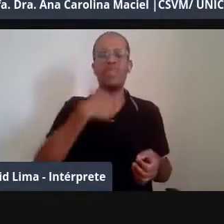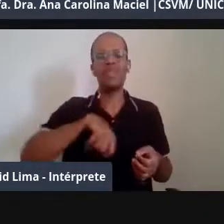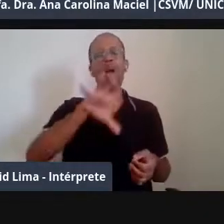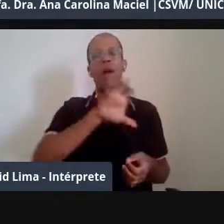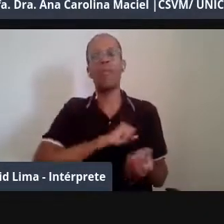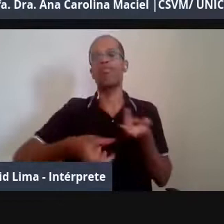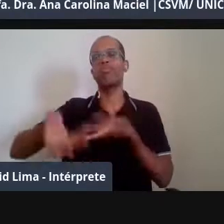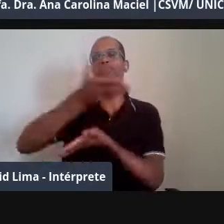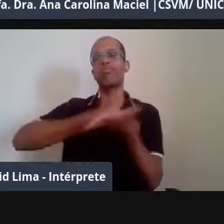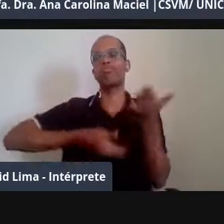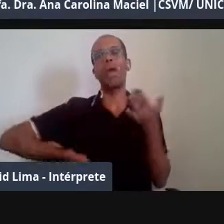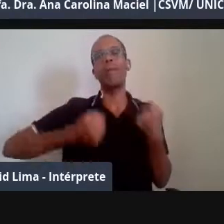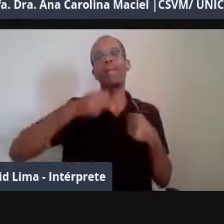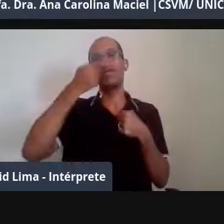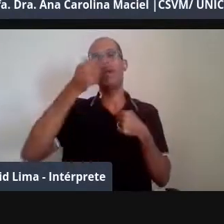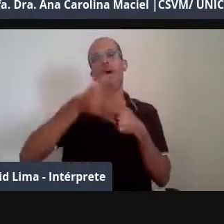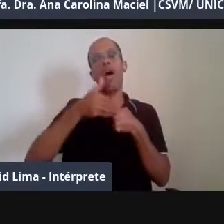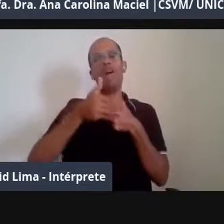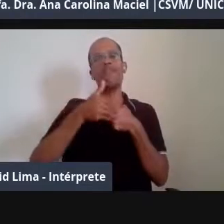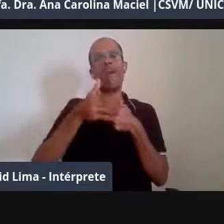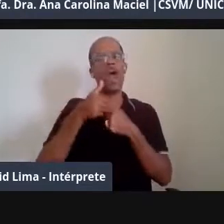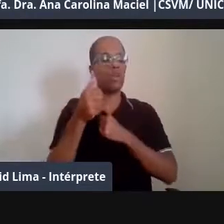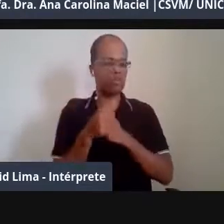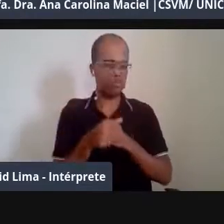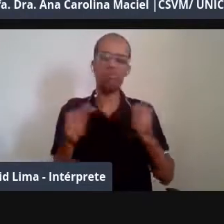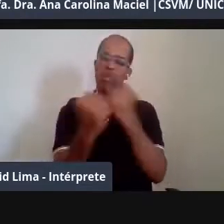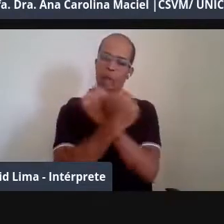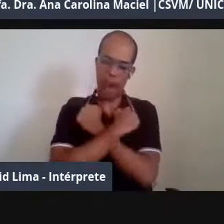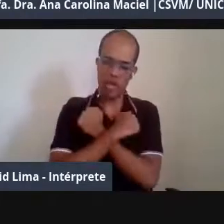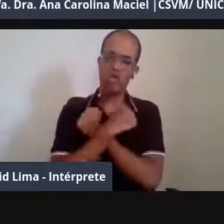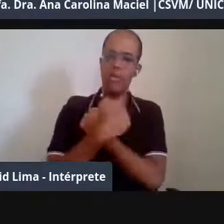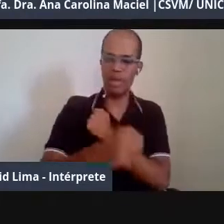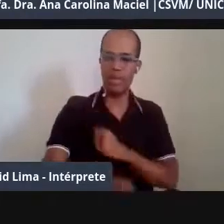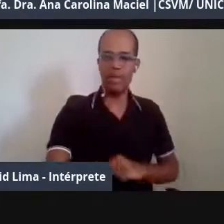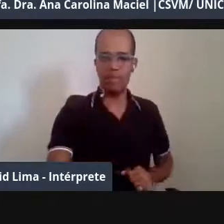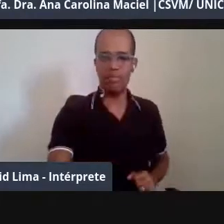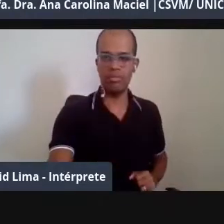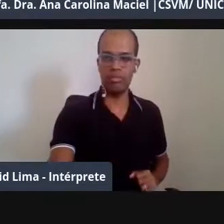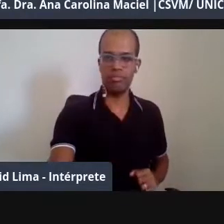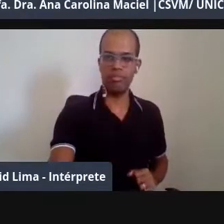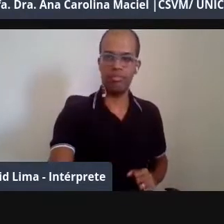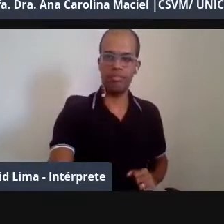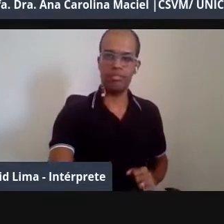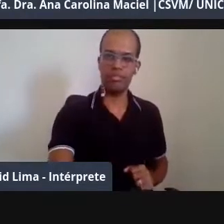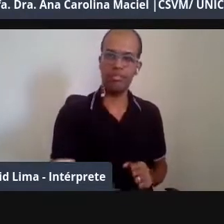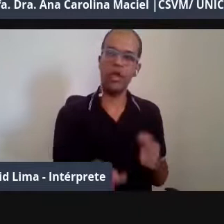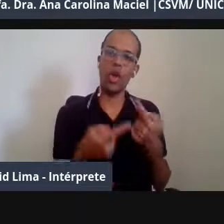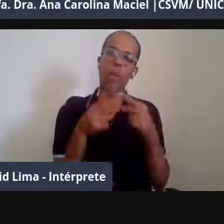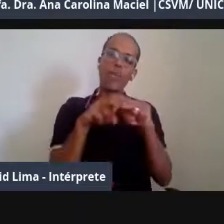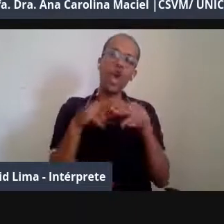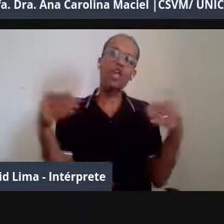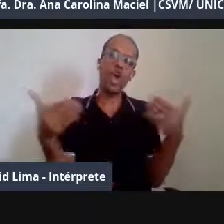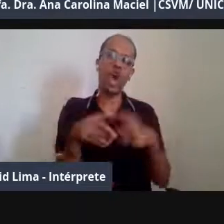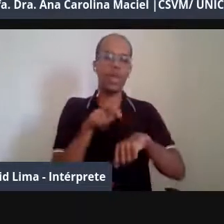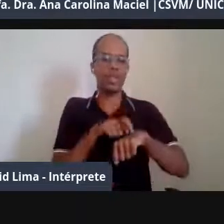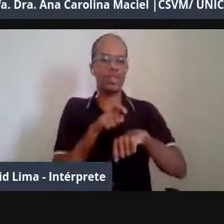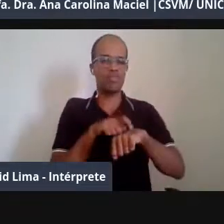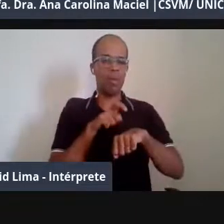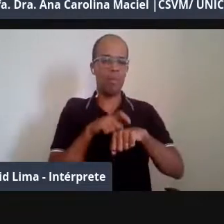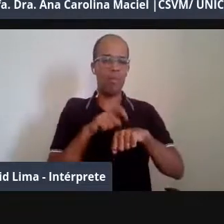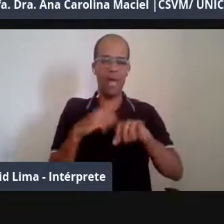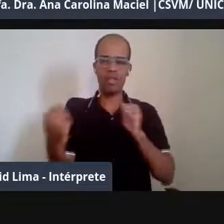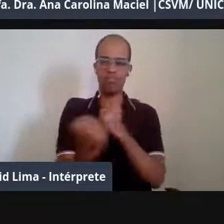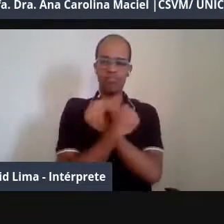né, de afeto e de colo e de abraço no momento que nós estamos privados das relações humanas, que